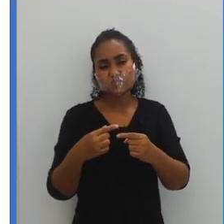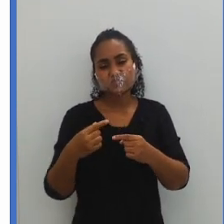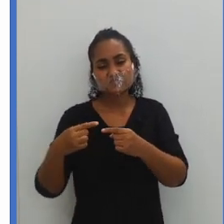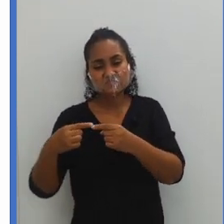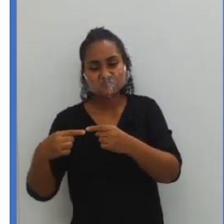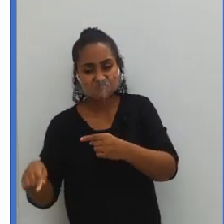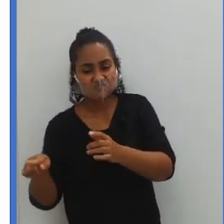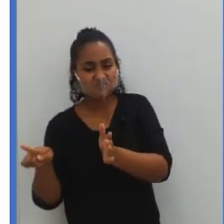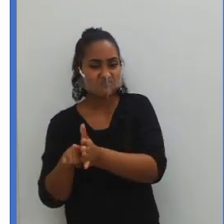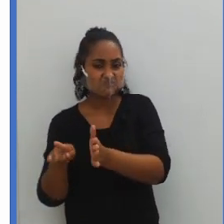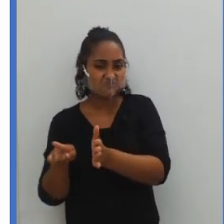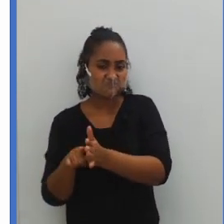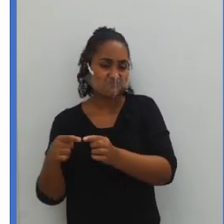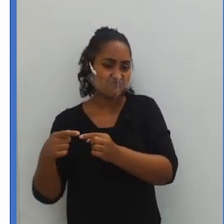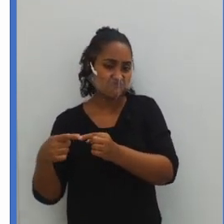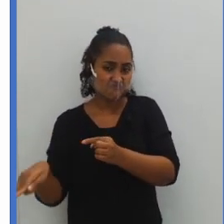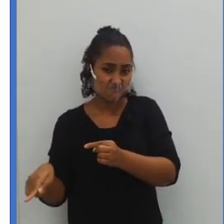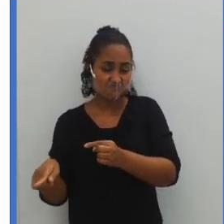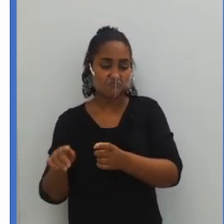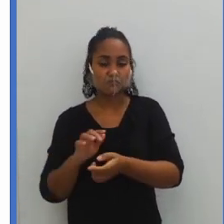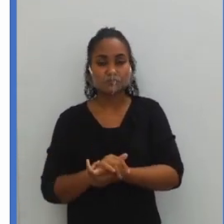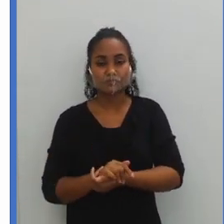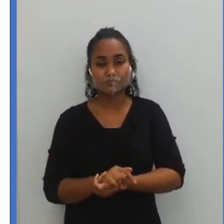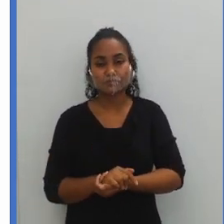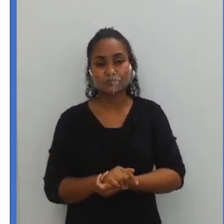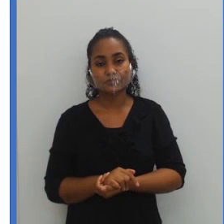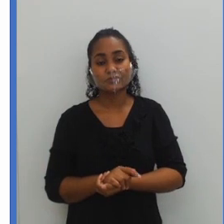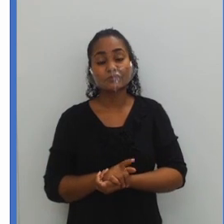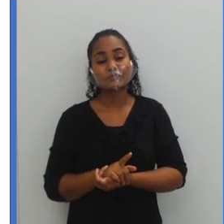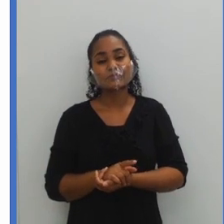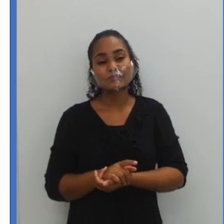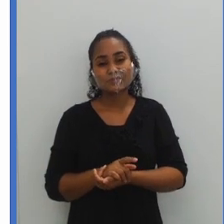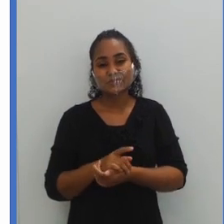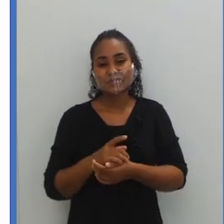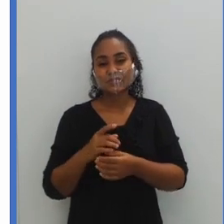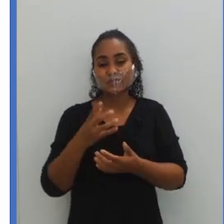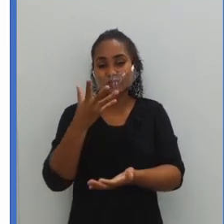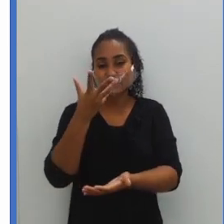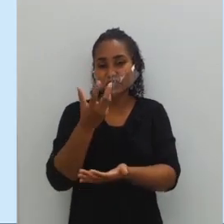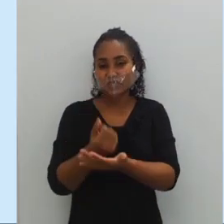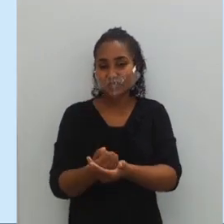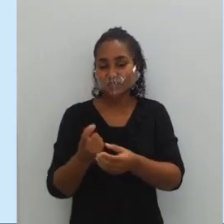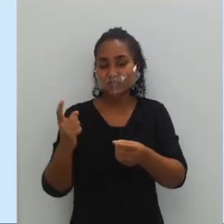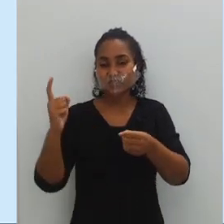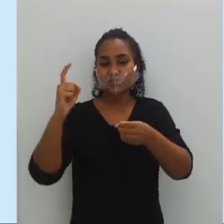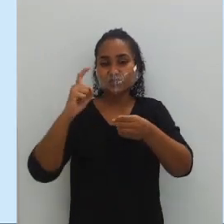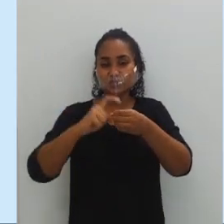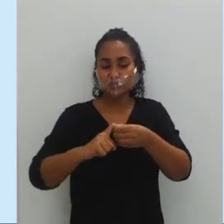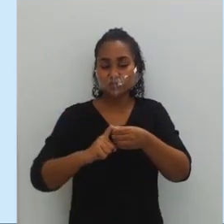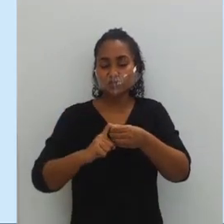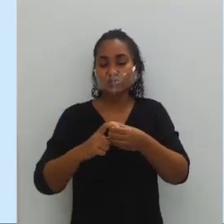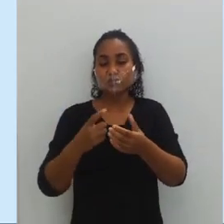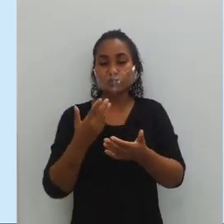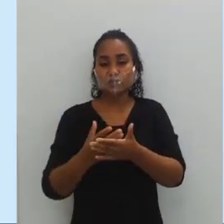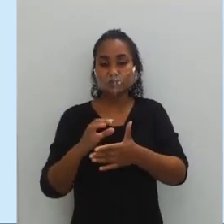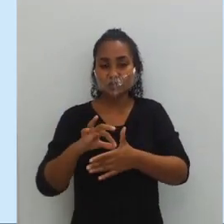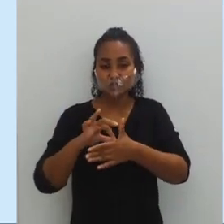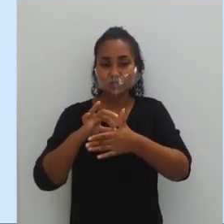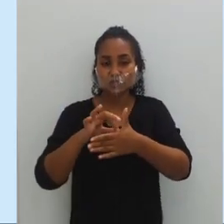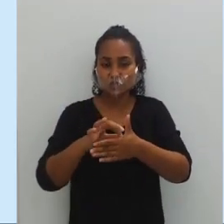concordam e pontos negativos, pontos que vocês discordam. Deixa lá arquivado para quando a gente voltar para as